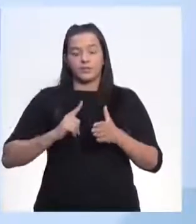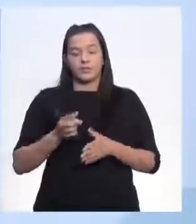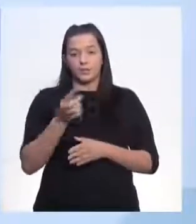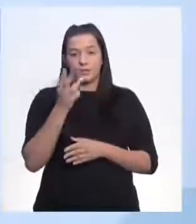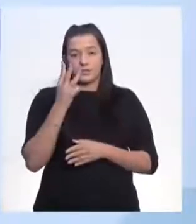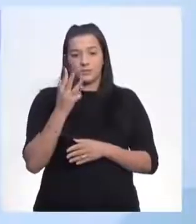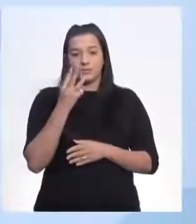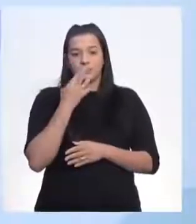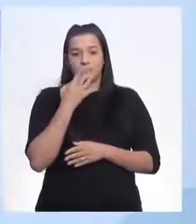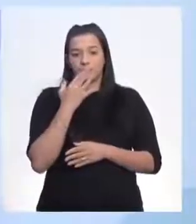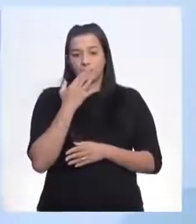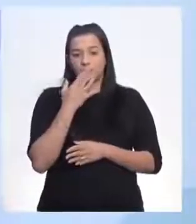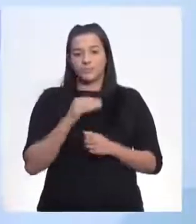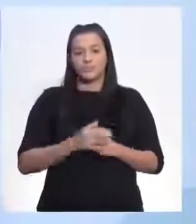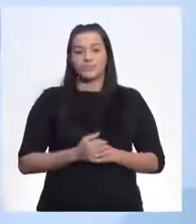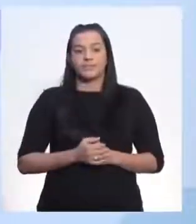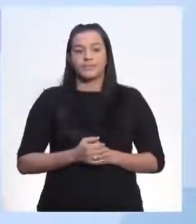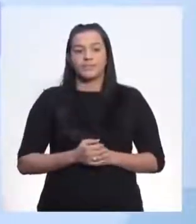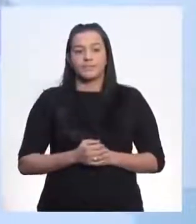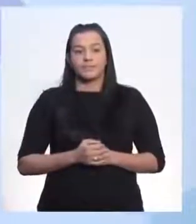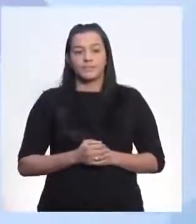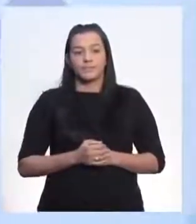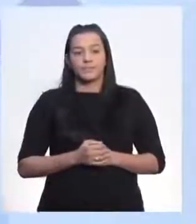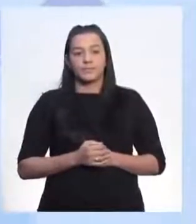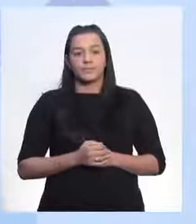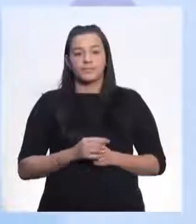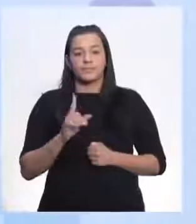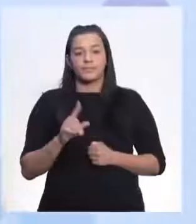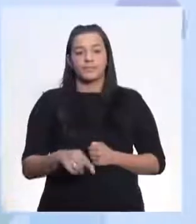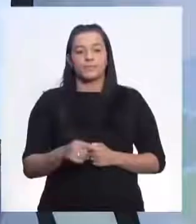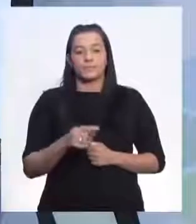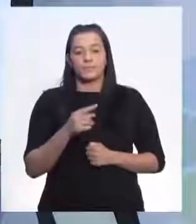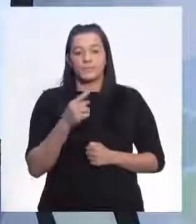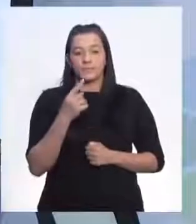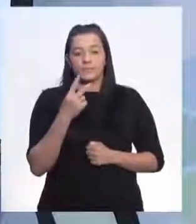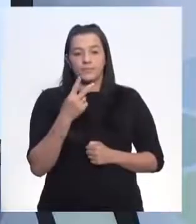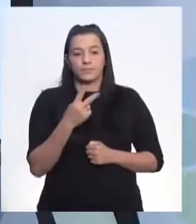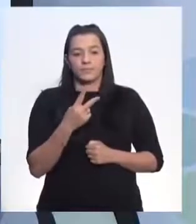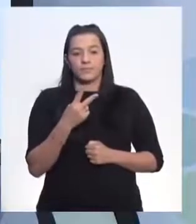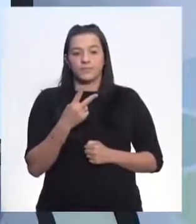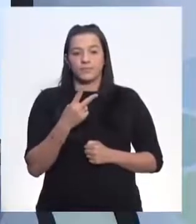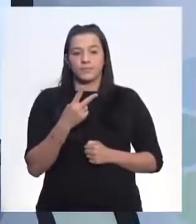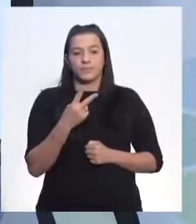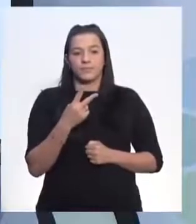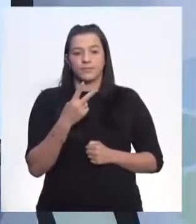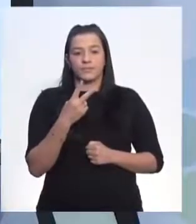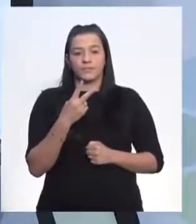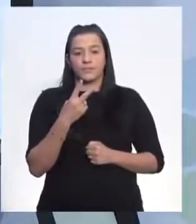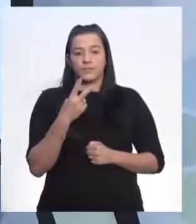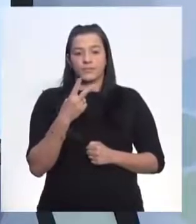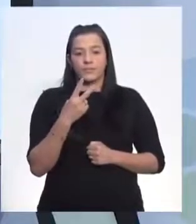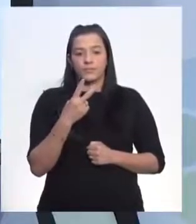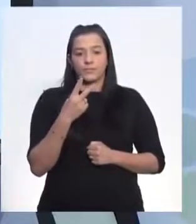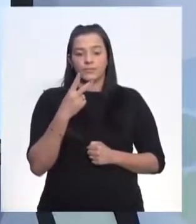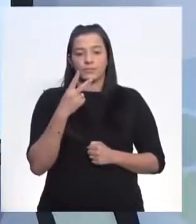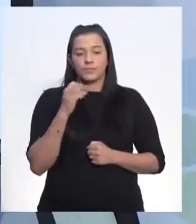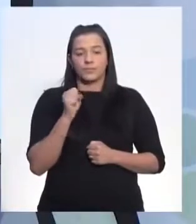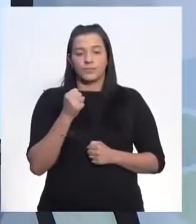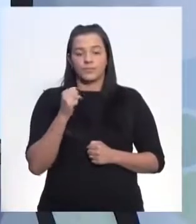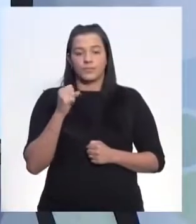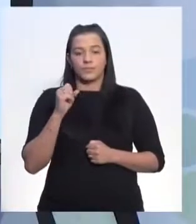cores iguais. Vou tirar 55. Então, o total vai ser